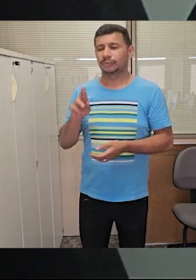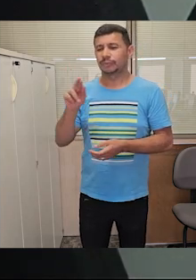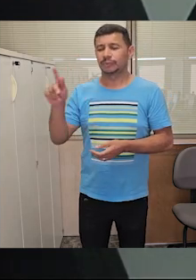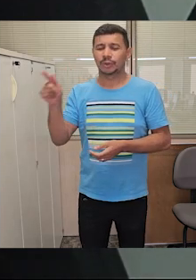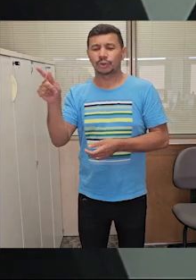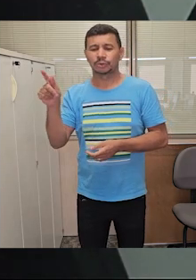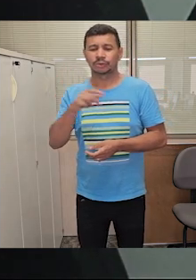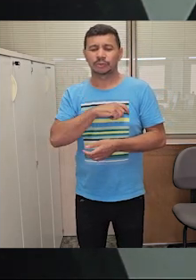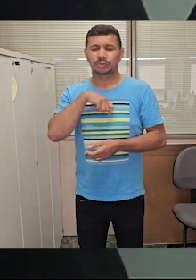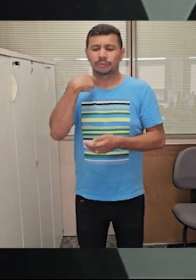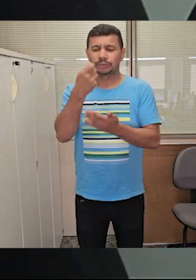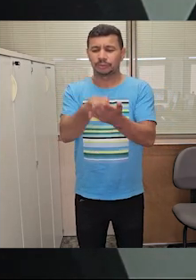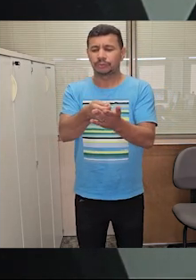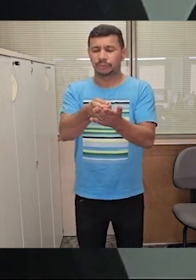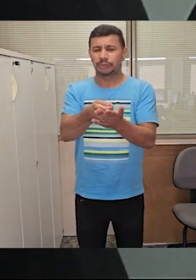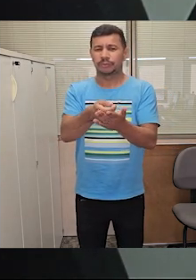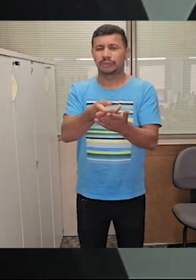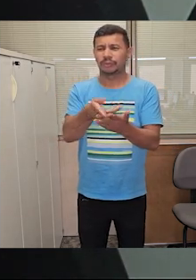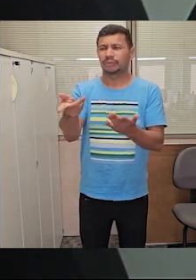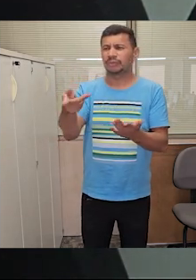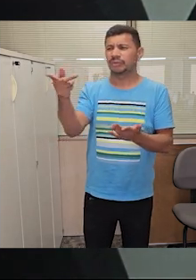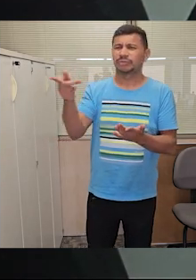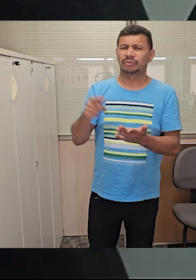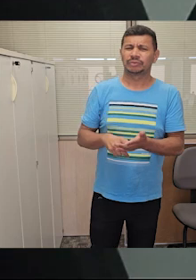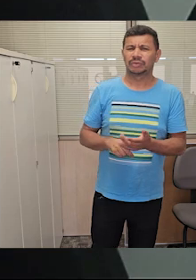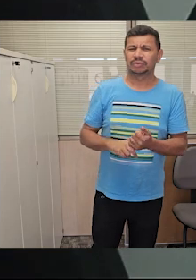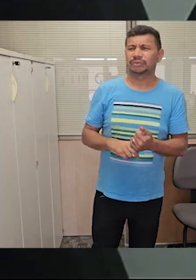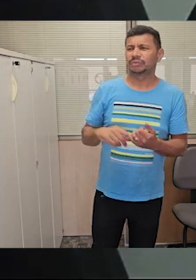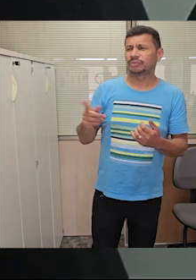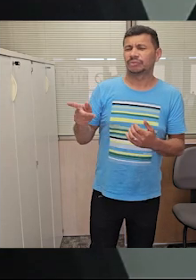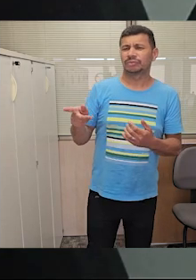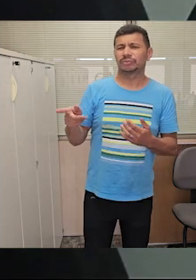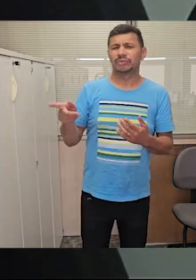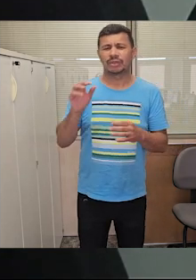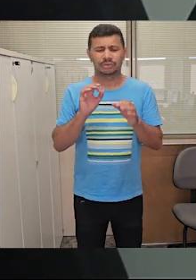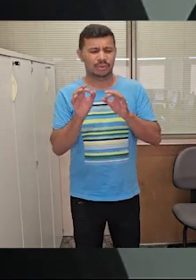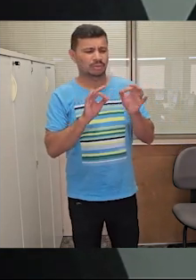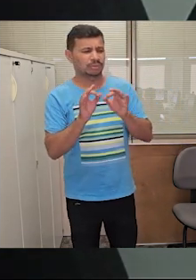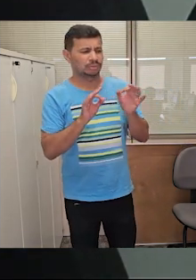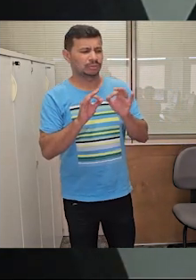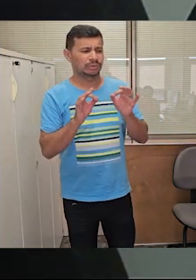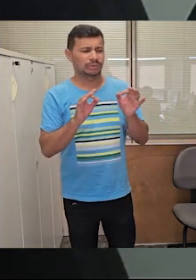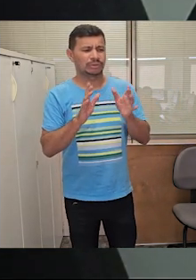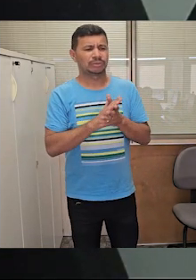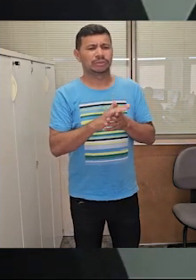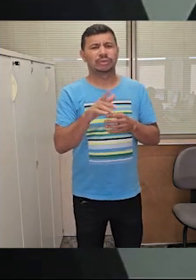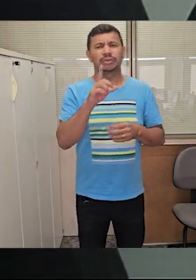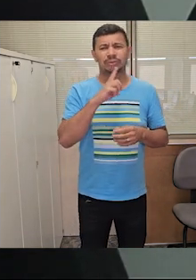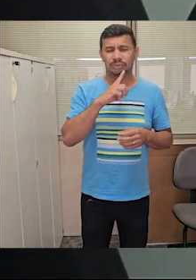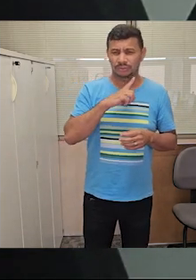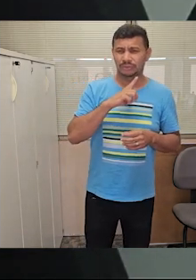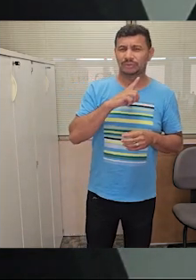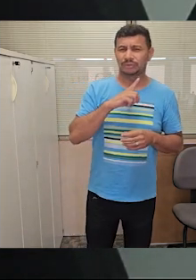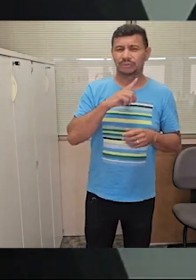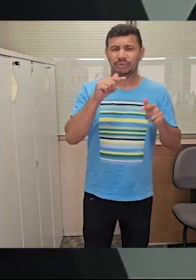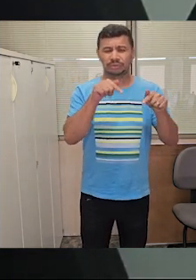Documento. Entreguei o documento. Porra, moleque, você escapou por pouco, viu? Porque o Roque Alves de Souza está aí e vai